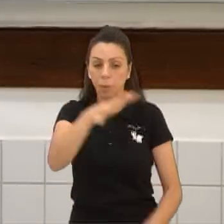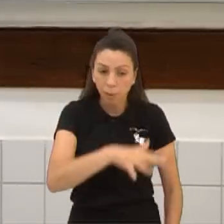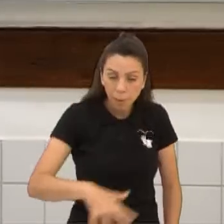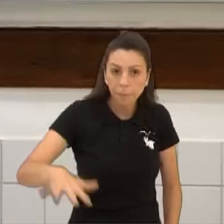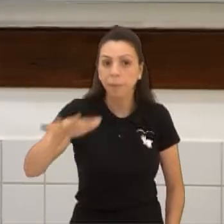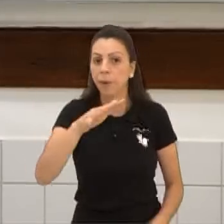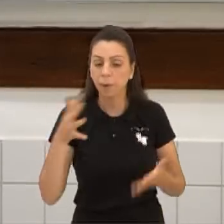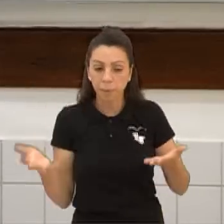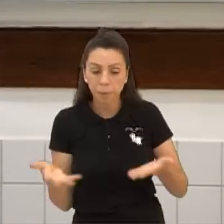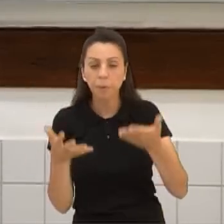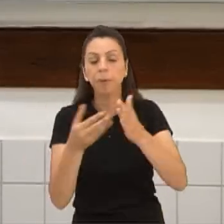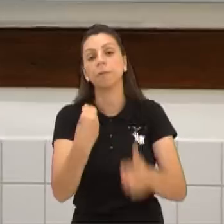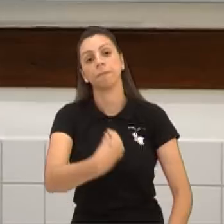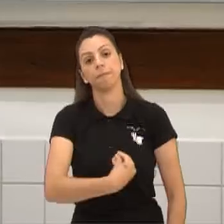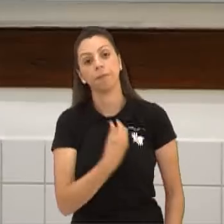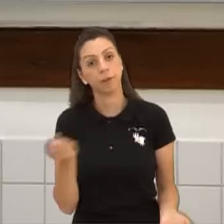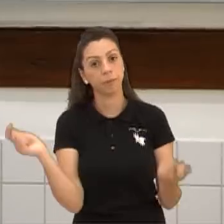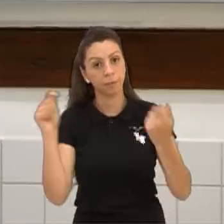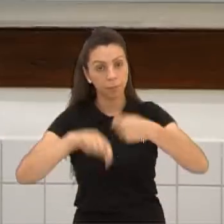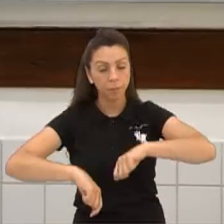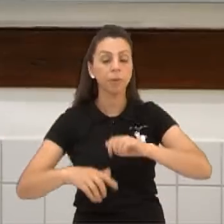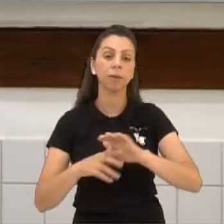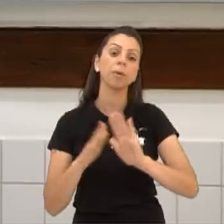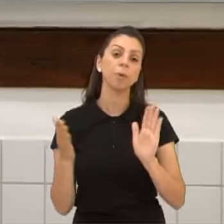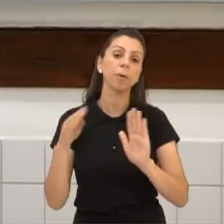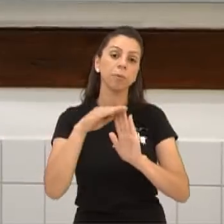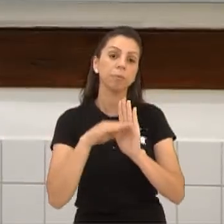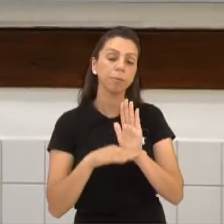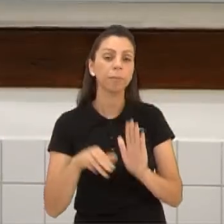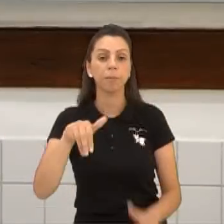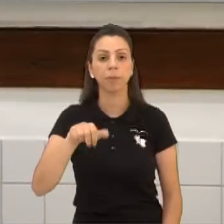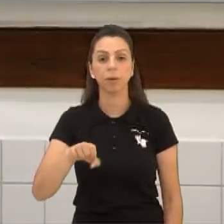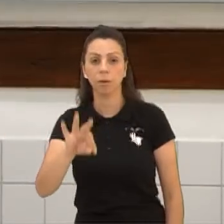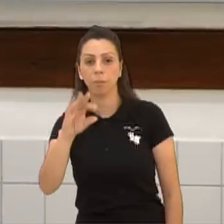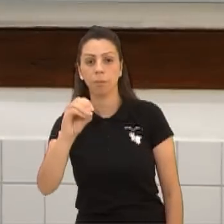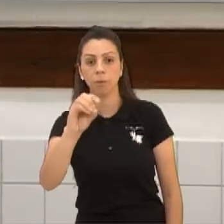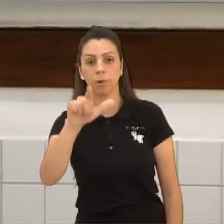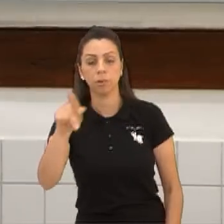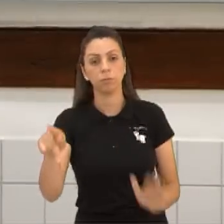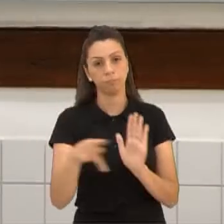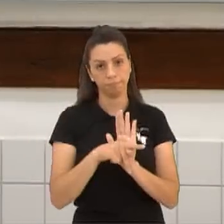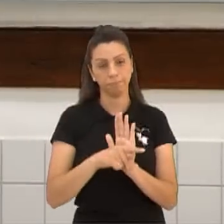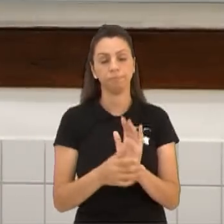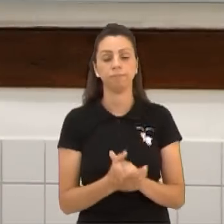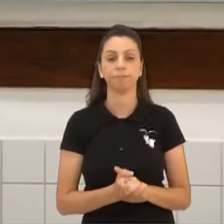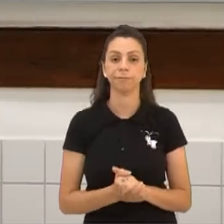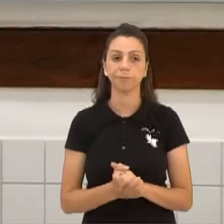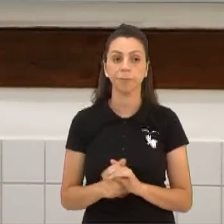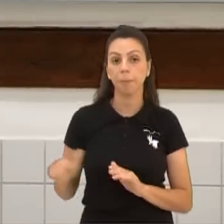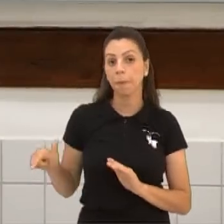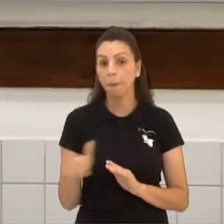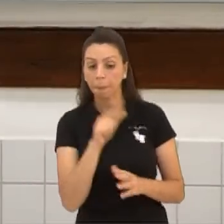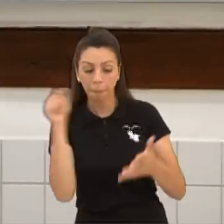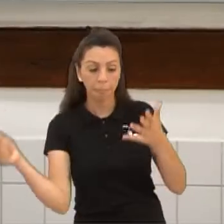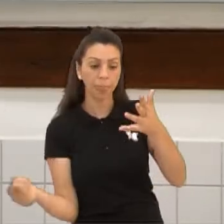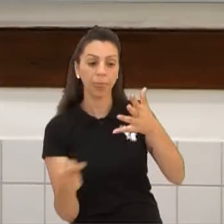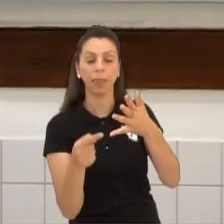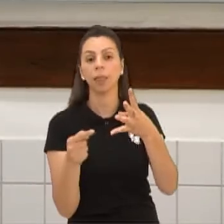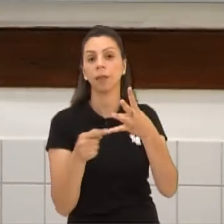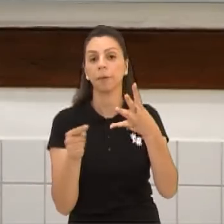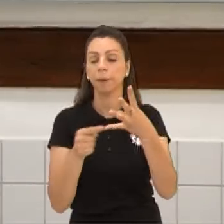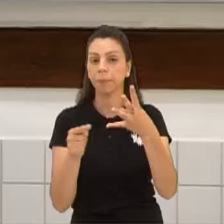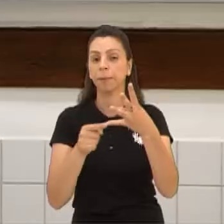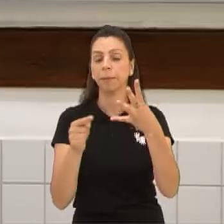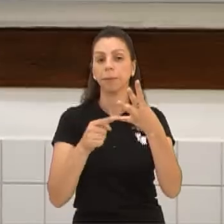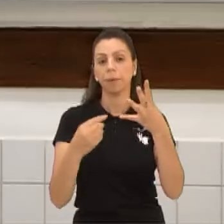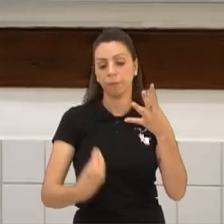em capacidades de vida. Então, isso a gente chama de metabolismo próprio. Outra questão aqui, precisa ter um ciclo vital.